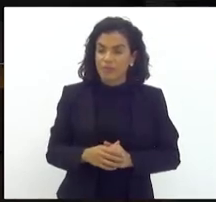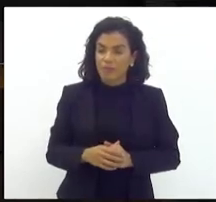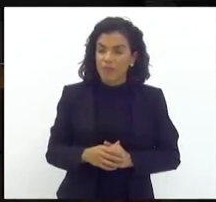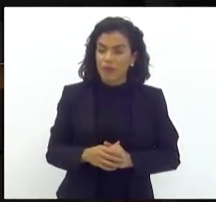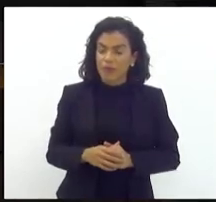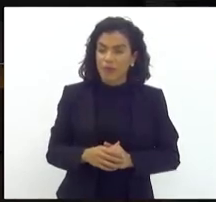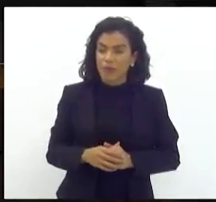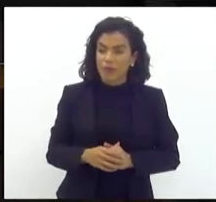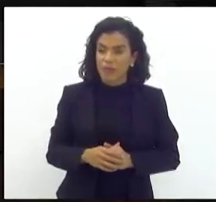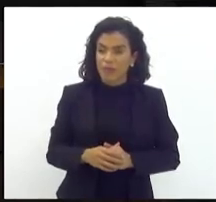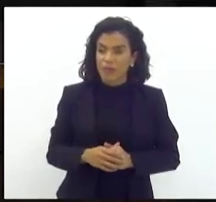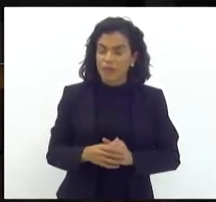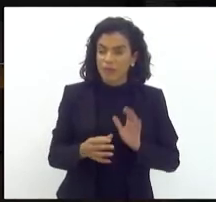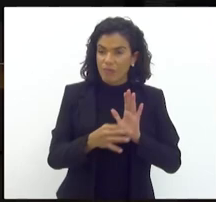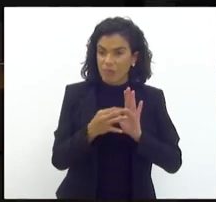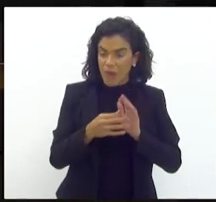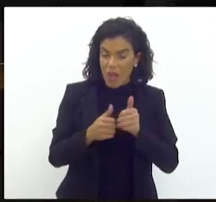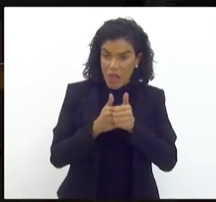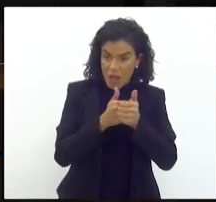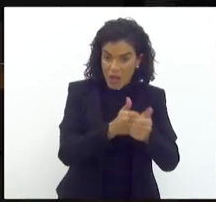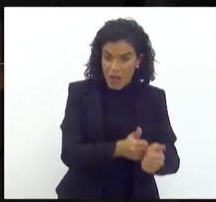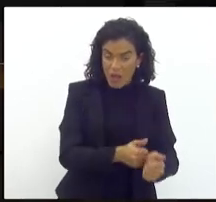apareceu as emendas